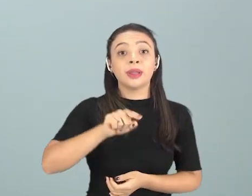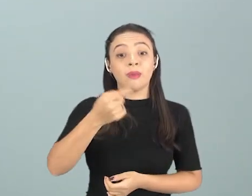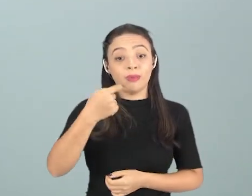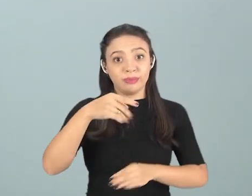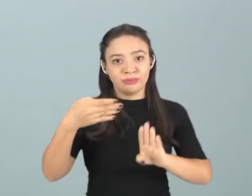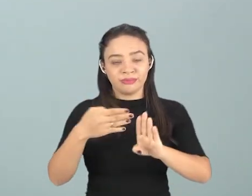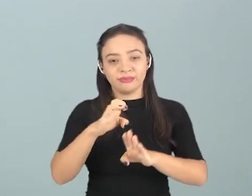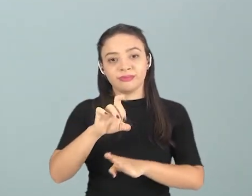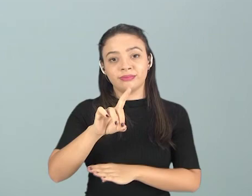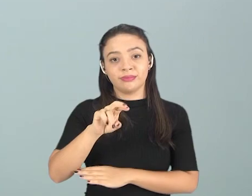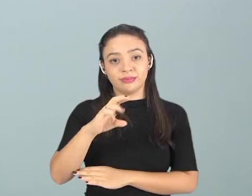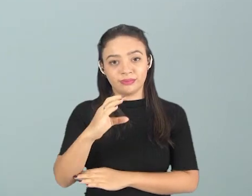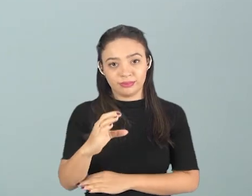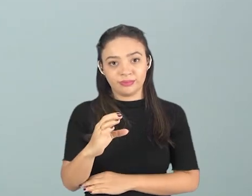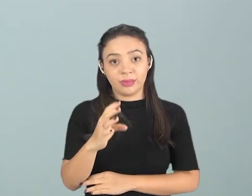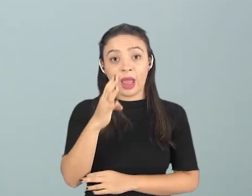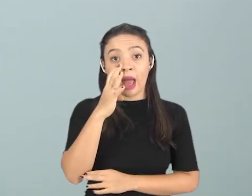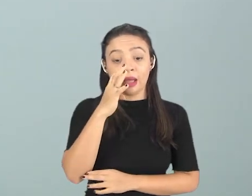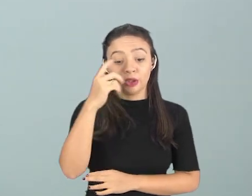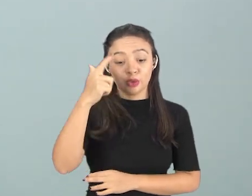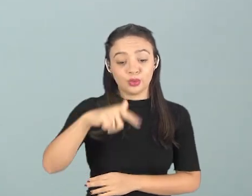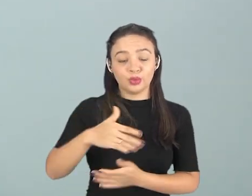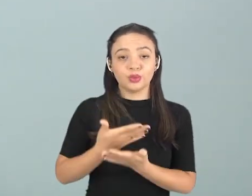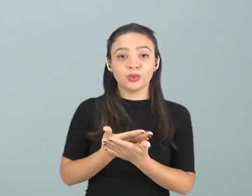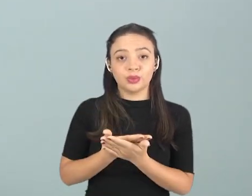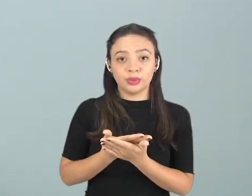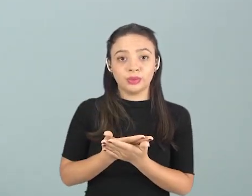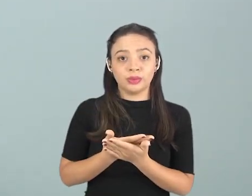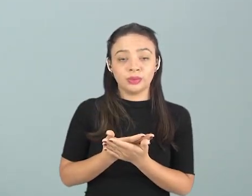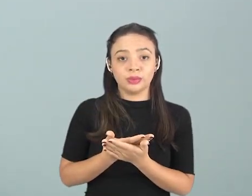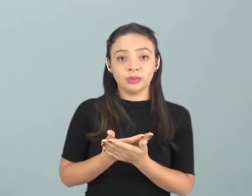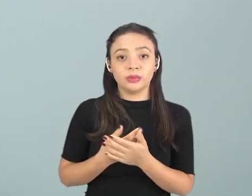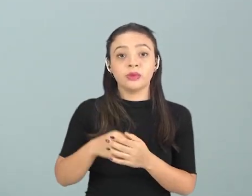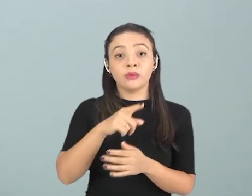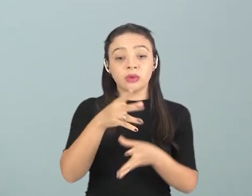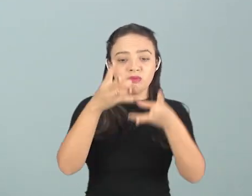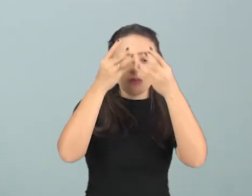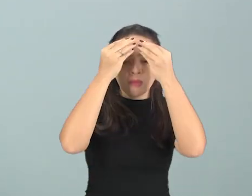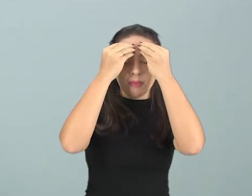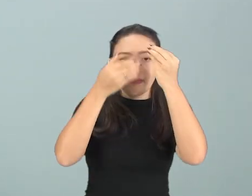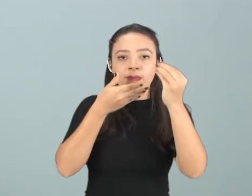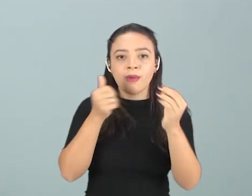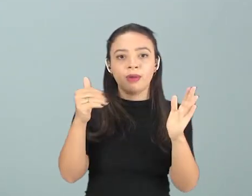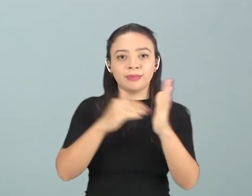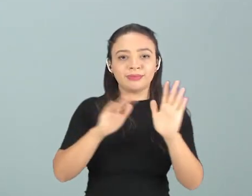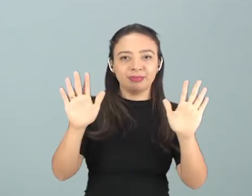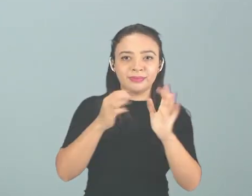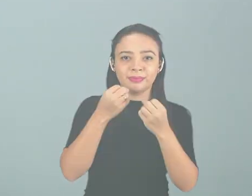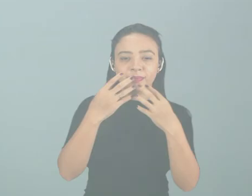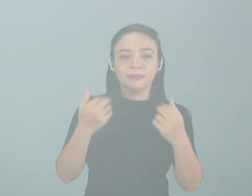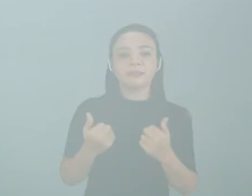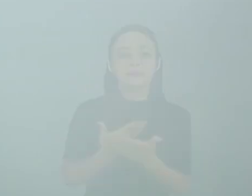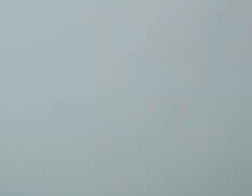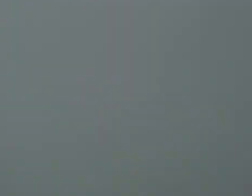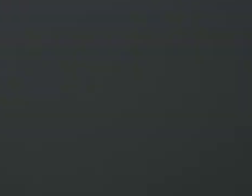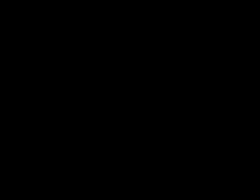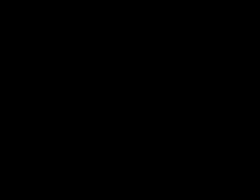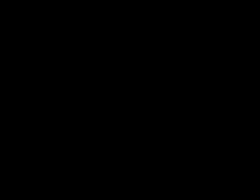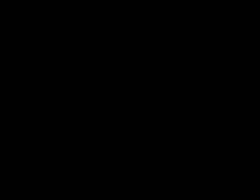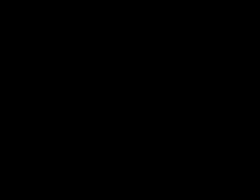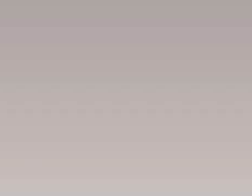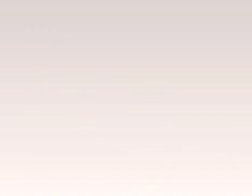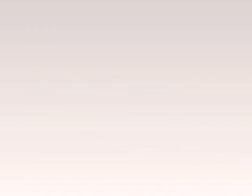na plataforma da secretaria a ciência novamente essa aula para você fixar melhor o conteúdo até a próxima e bons estudos